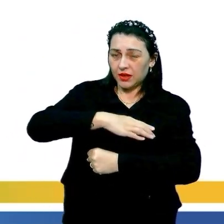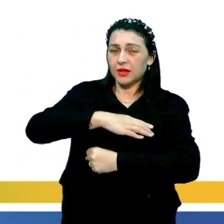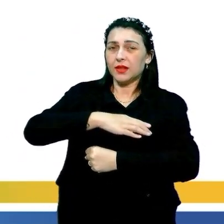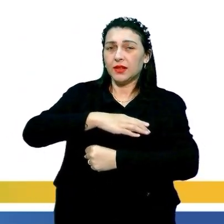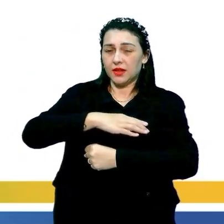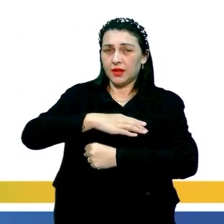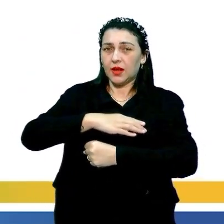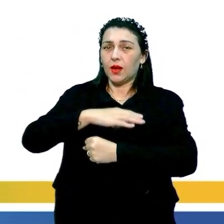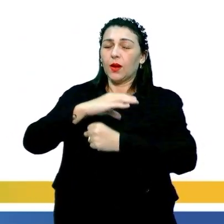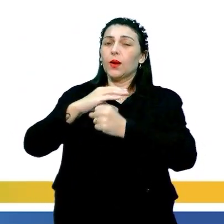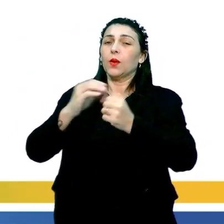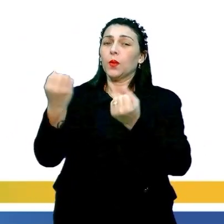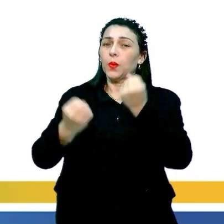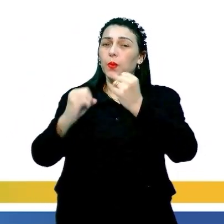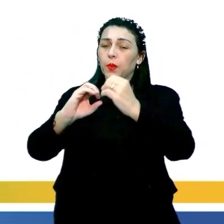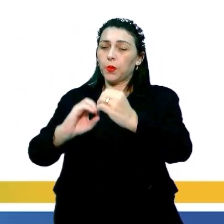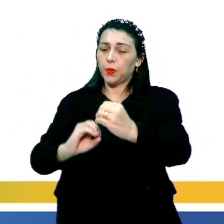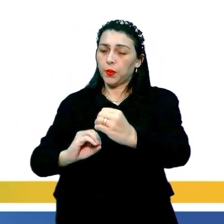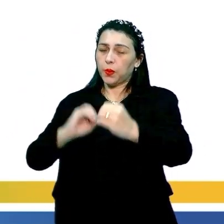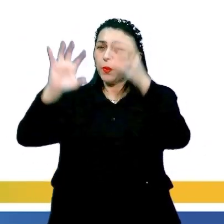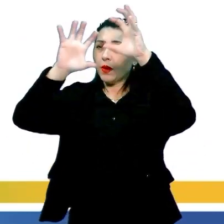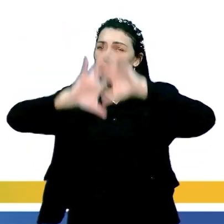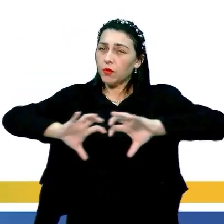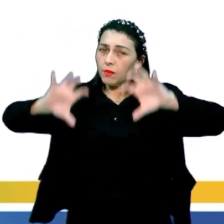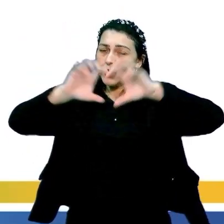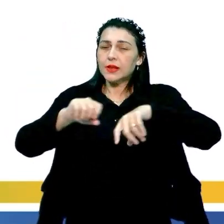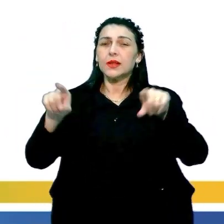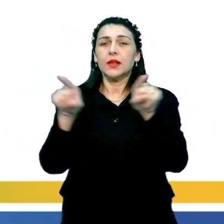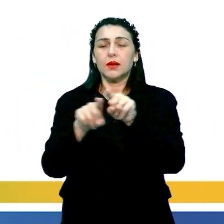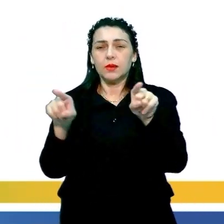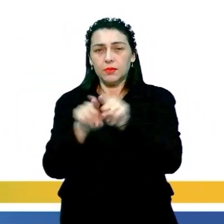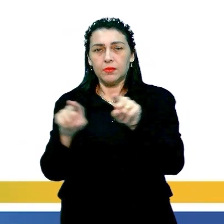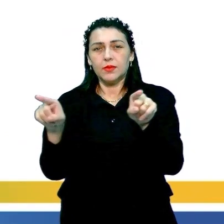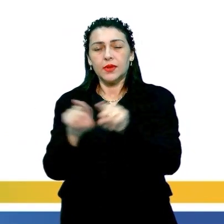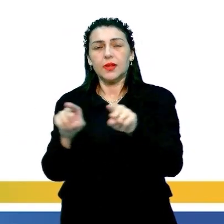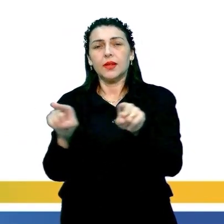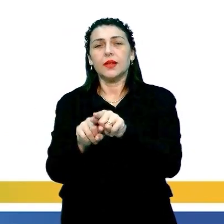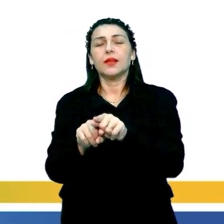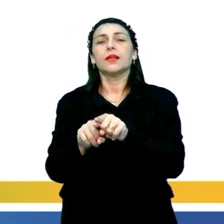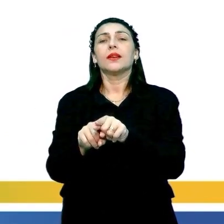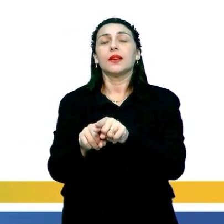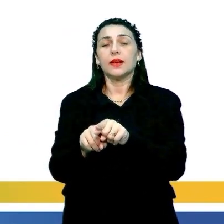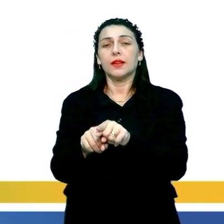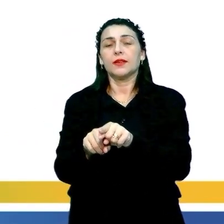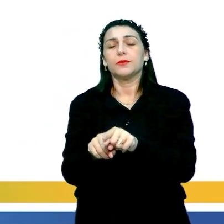Os escapamentos dos carros. Mais uma vez a gente volta nesse tópico, né? Os escapamentos dos carros,